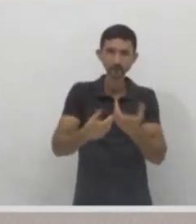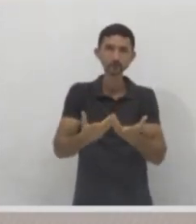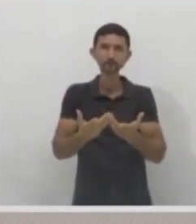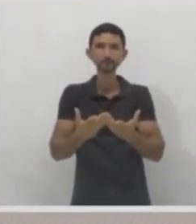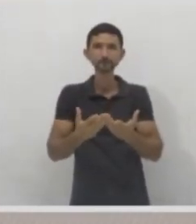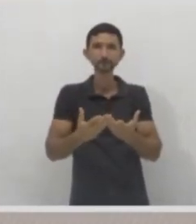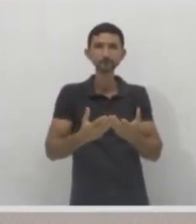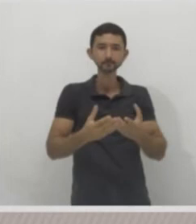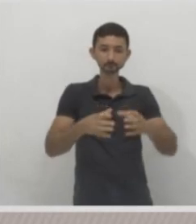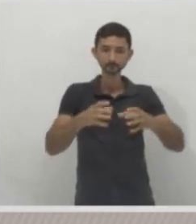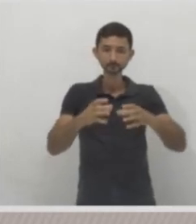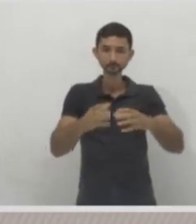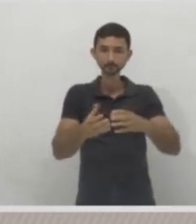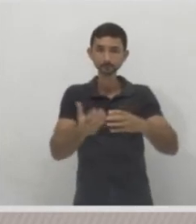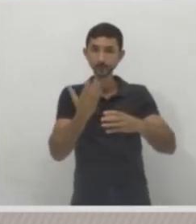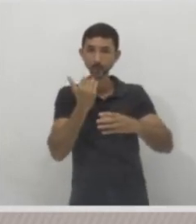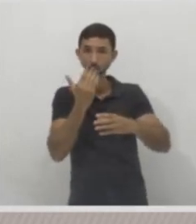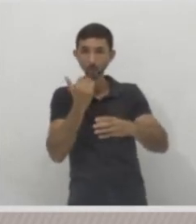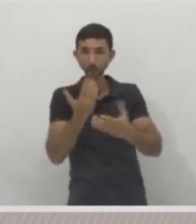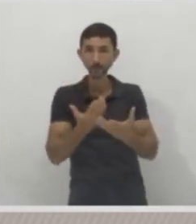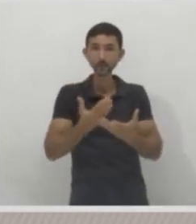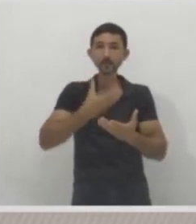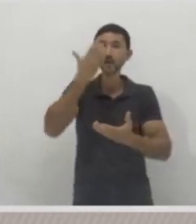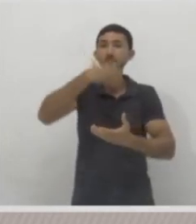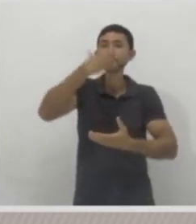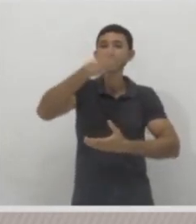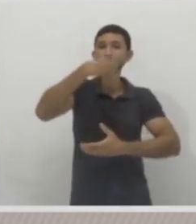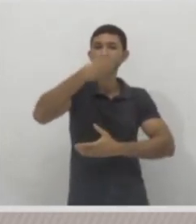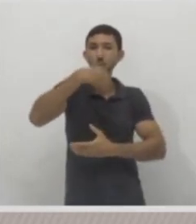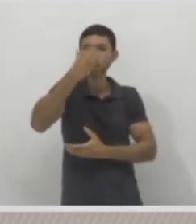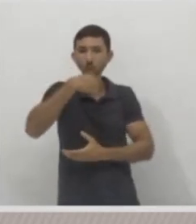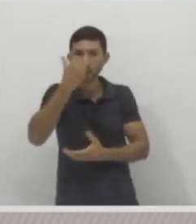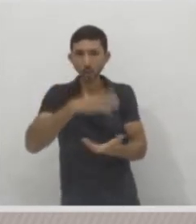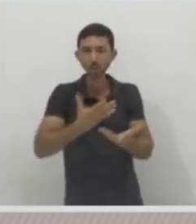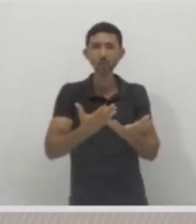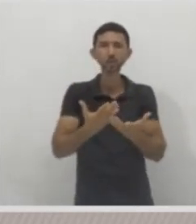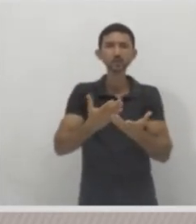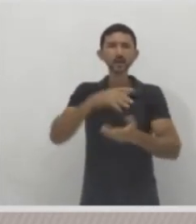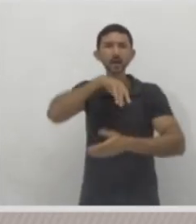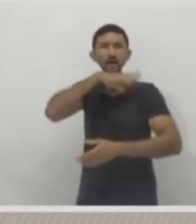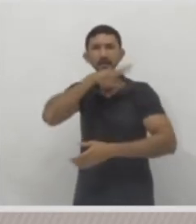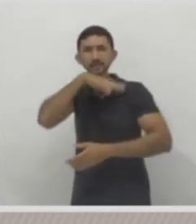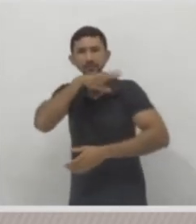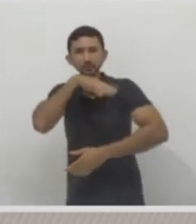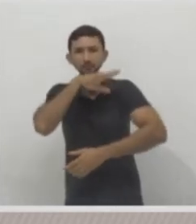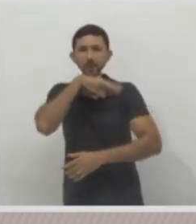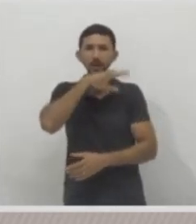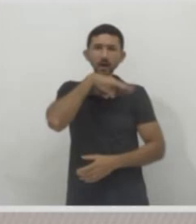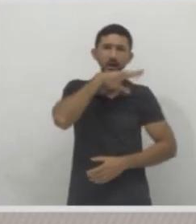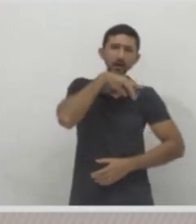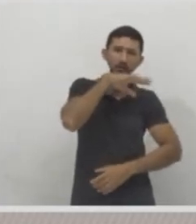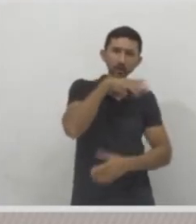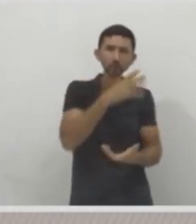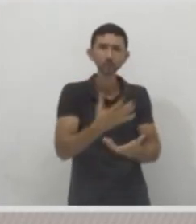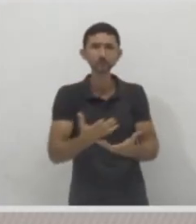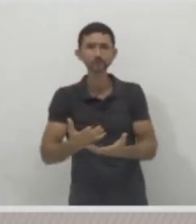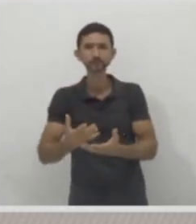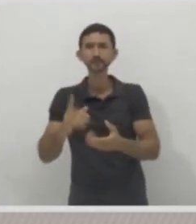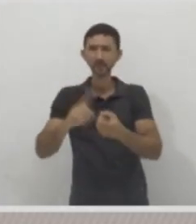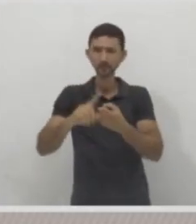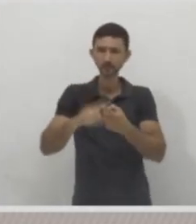seus pratos favoritos estavam os frutos silvestres, os cervos, os bisontes e inclusive os